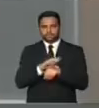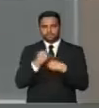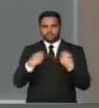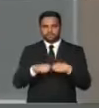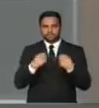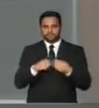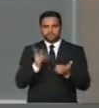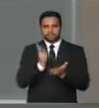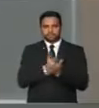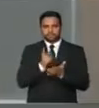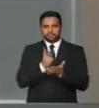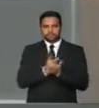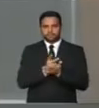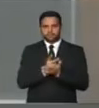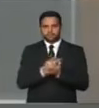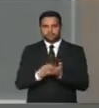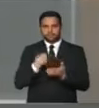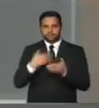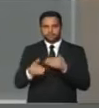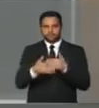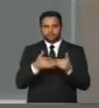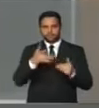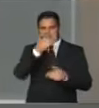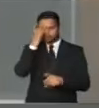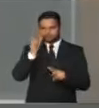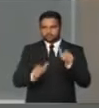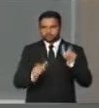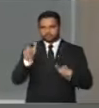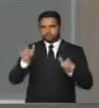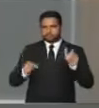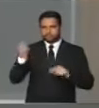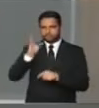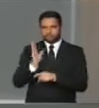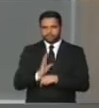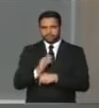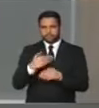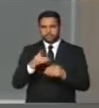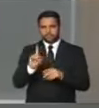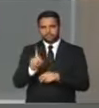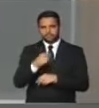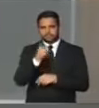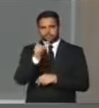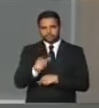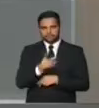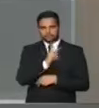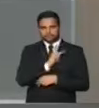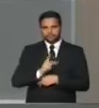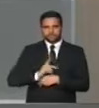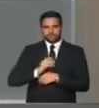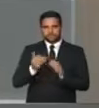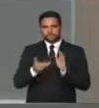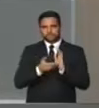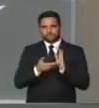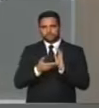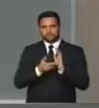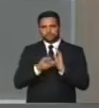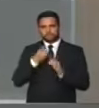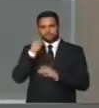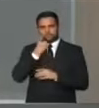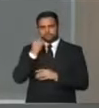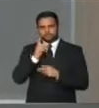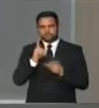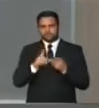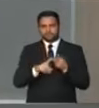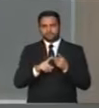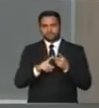deve prevalecer para qualquer cidadão deste país, inclusive o presidente da Câmara dos